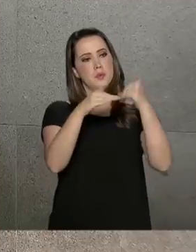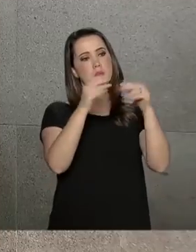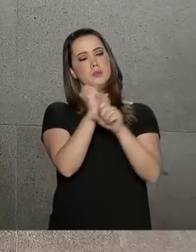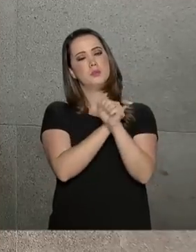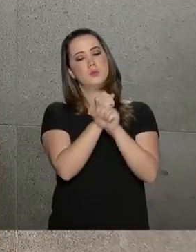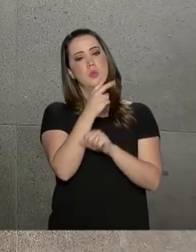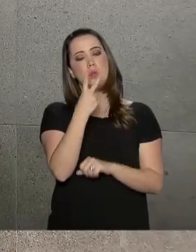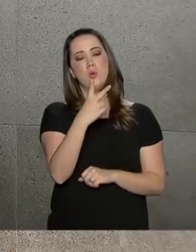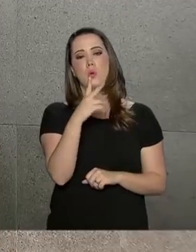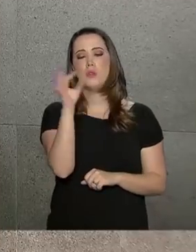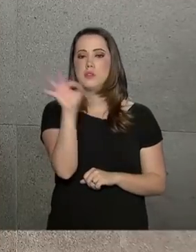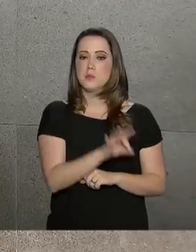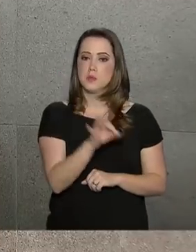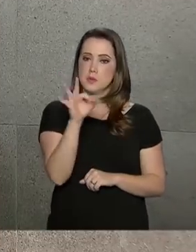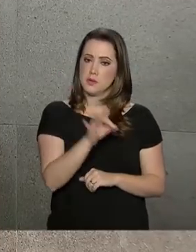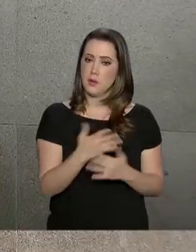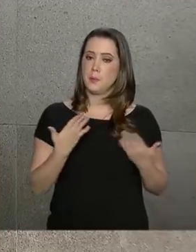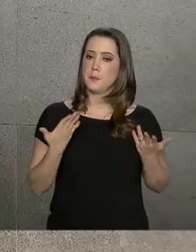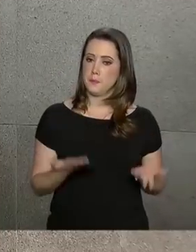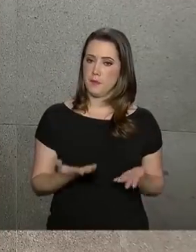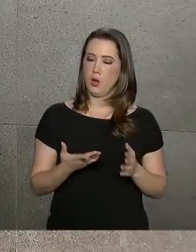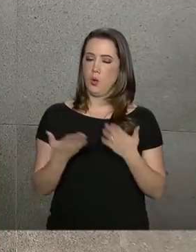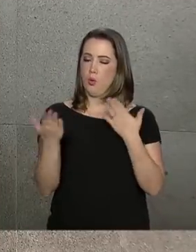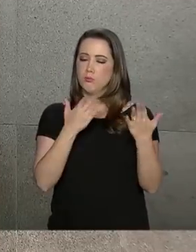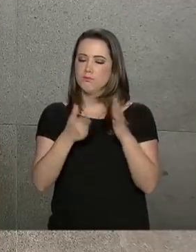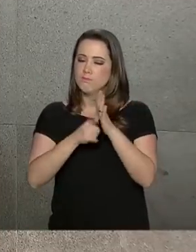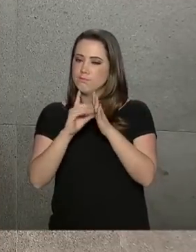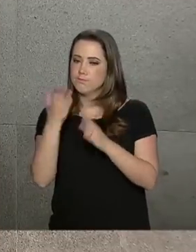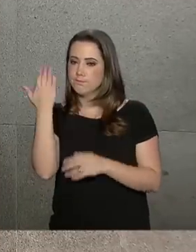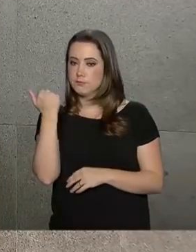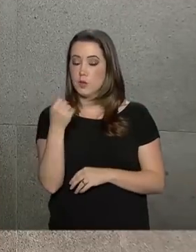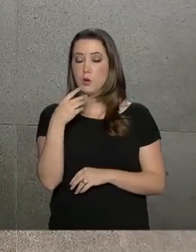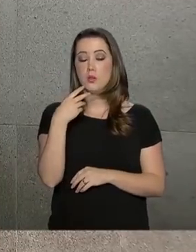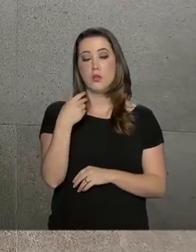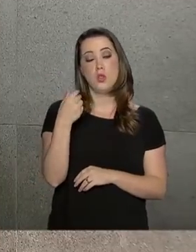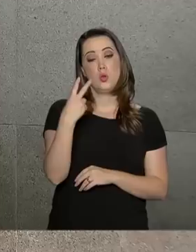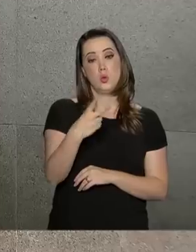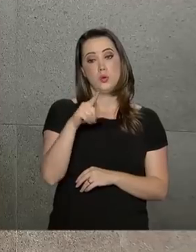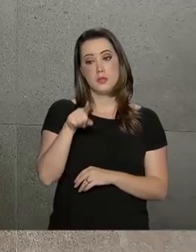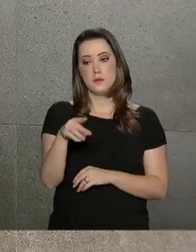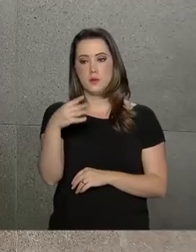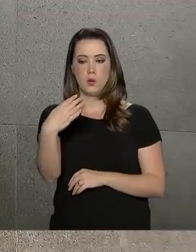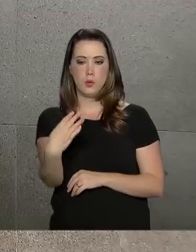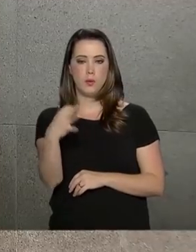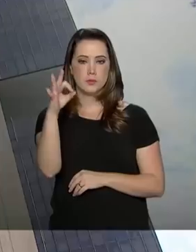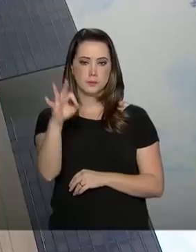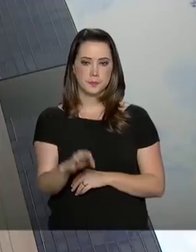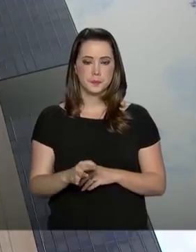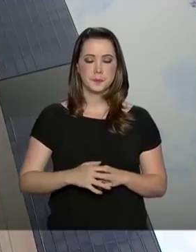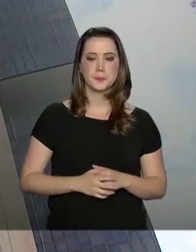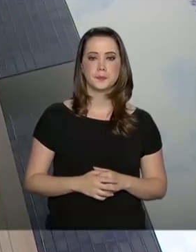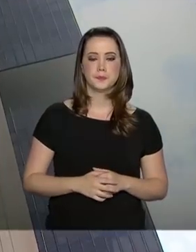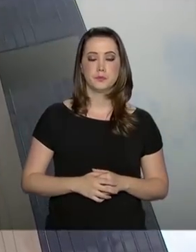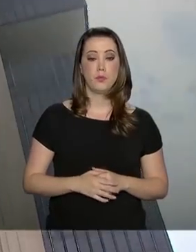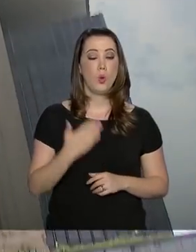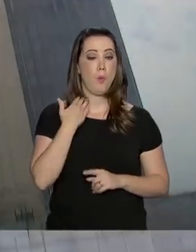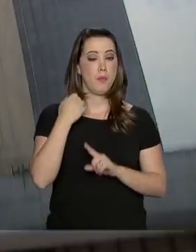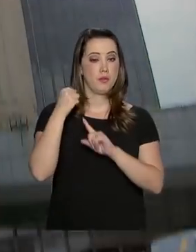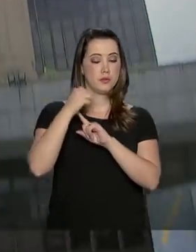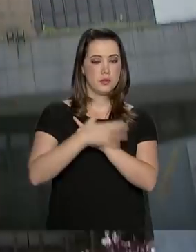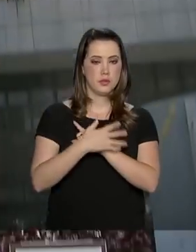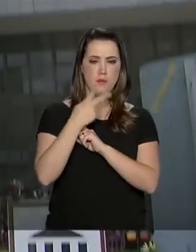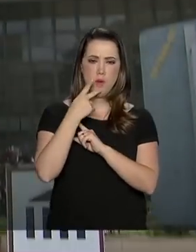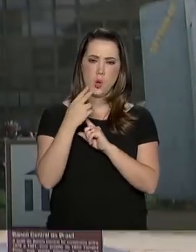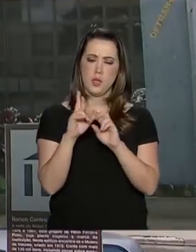ano 2%. A estimativa anterior era de crescimento de 2,4%. Segundo o Banco Central,